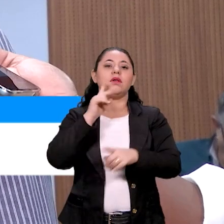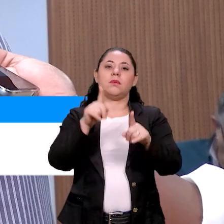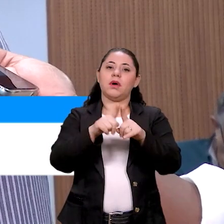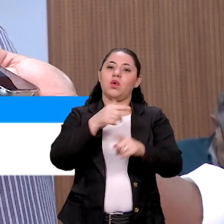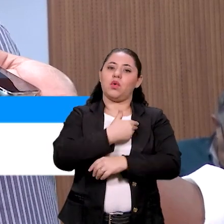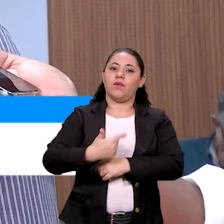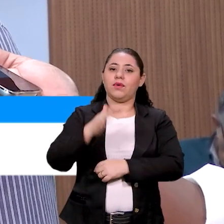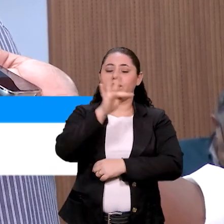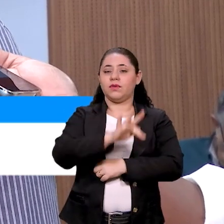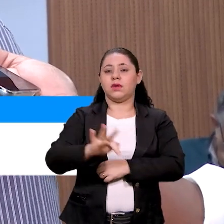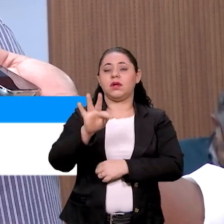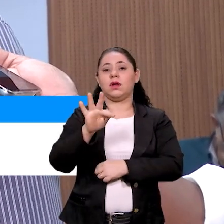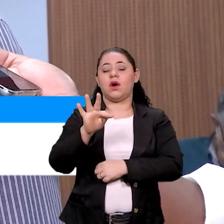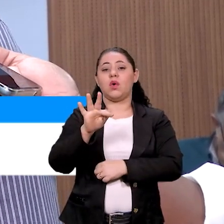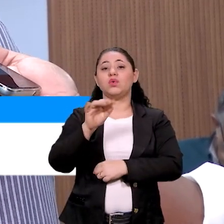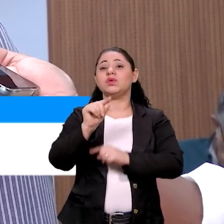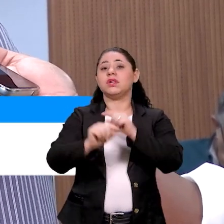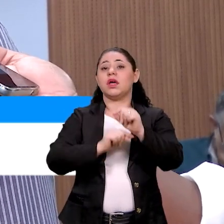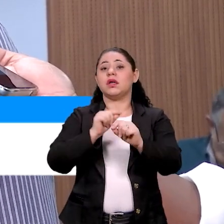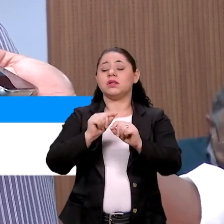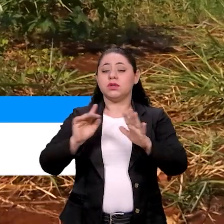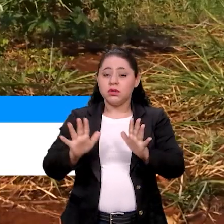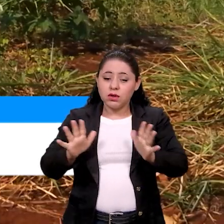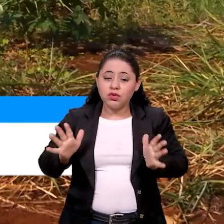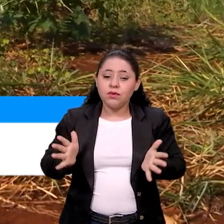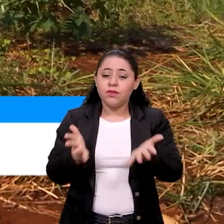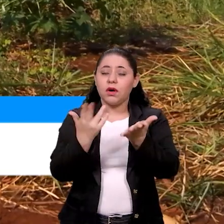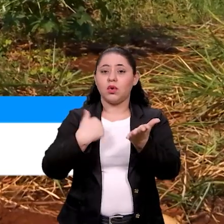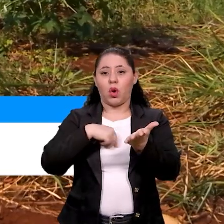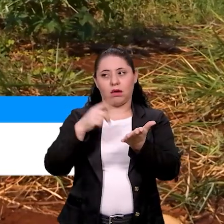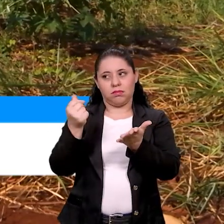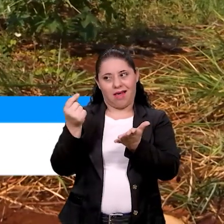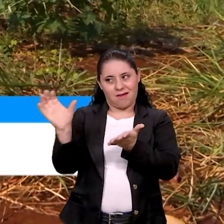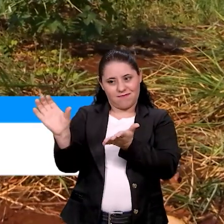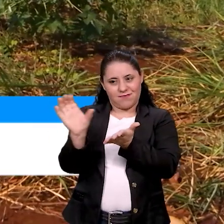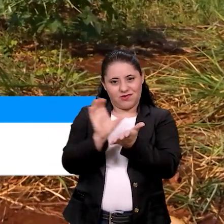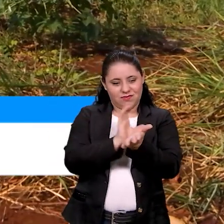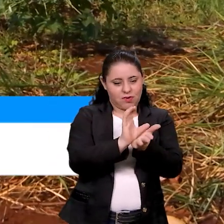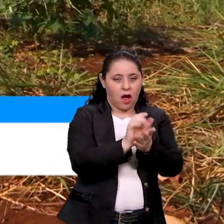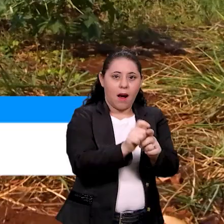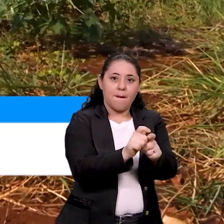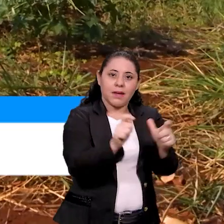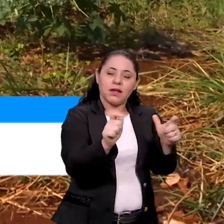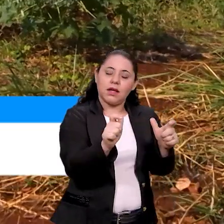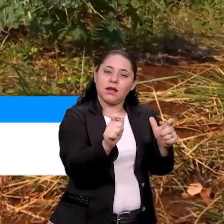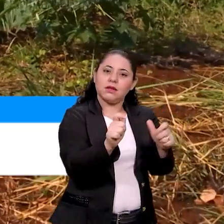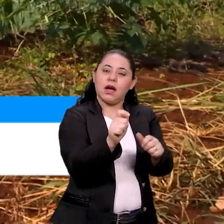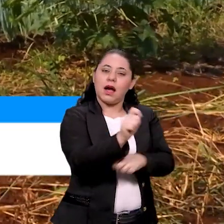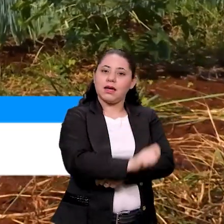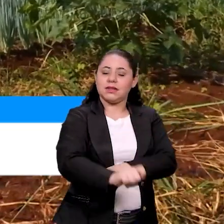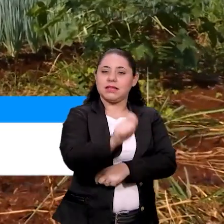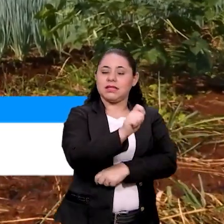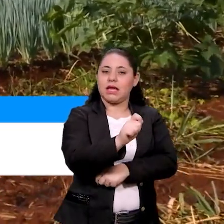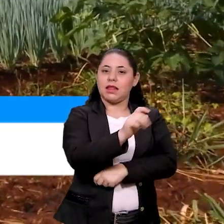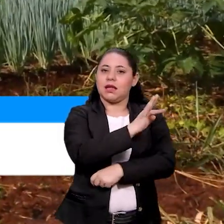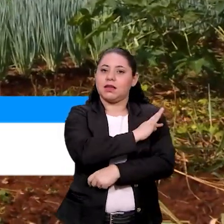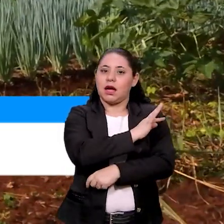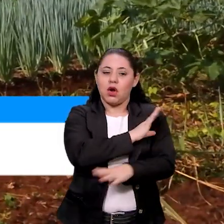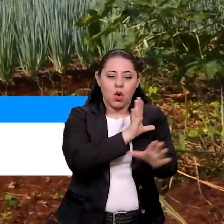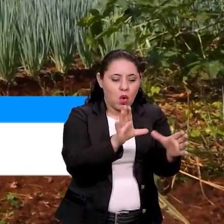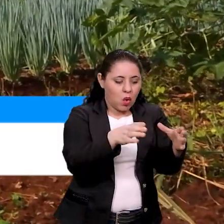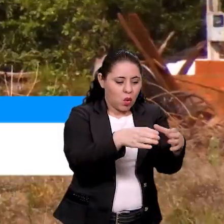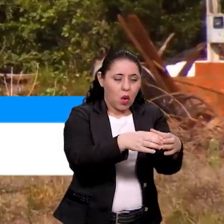Riedel como do governo federal, que está nos dando incentivo para que a gente amplie toda a assistência técnica nas